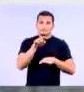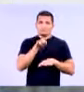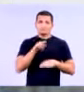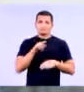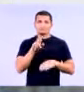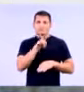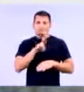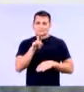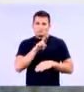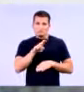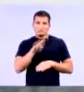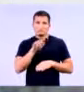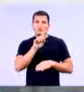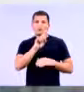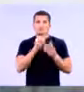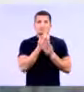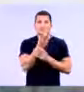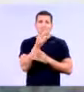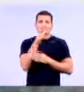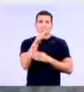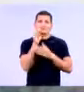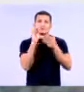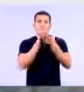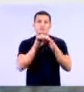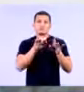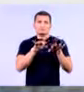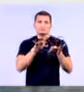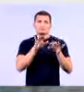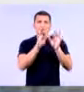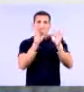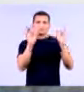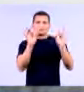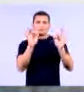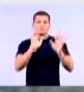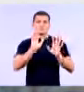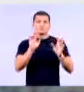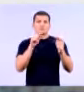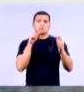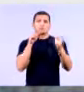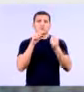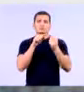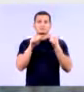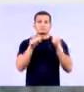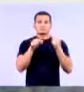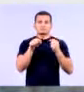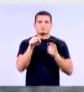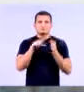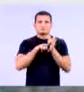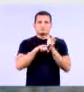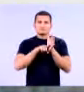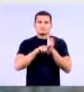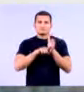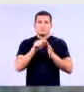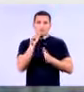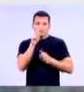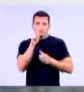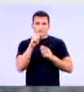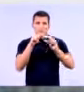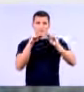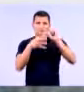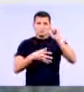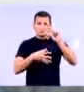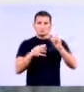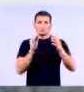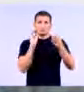não aparece, você coloca, digita uma palavra, mas não condiz com o que foi pesquisada. Aqui no Google, eu